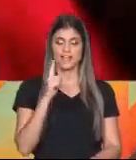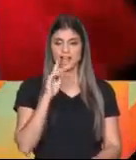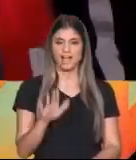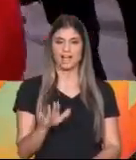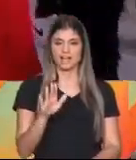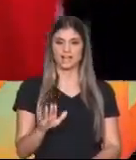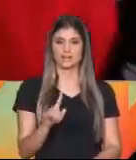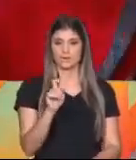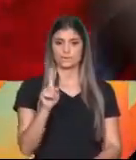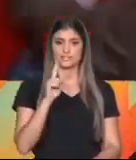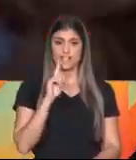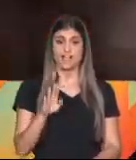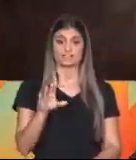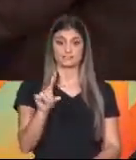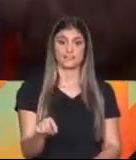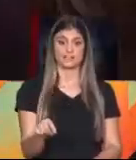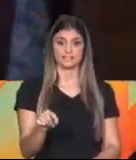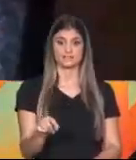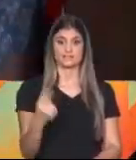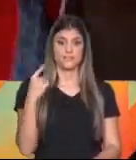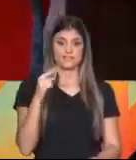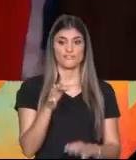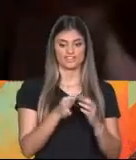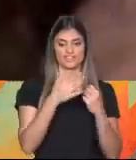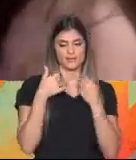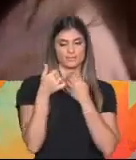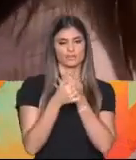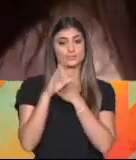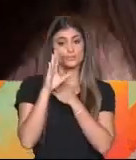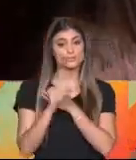Zé está cá também, mas para a festa está bonita,